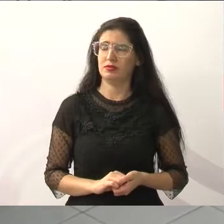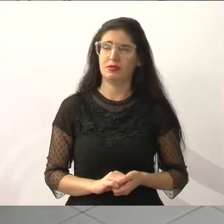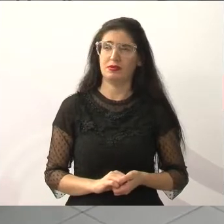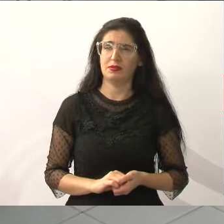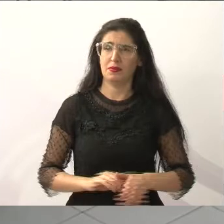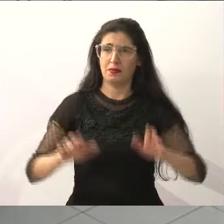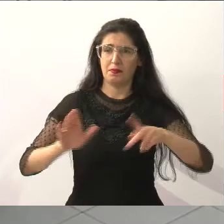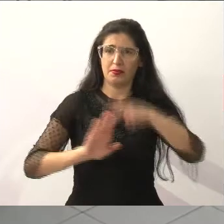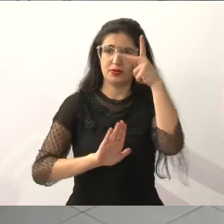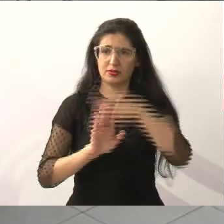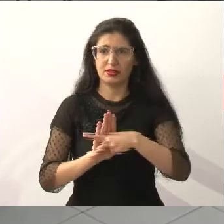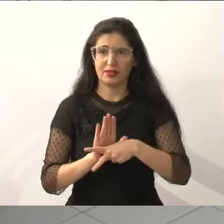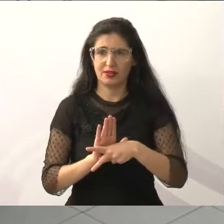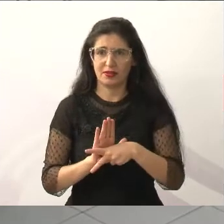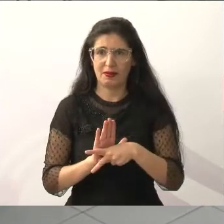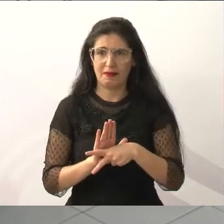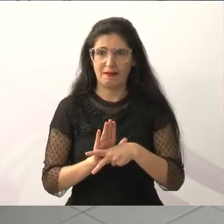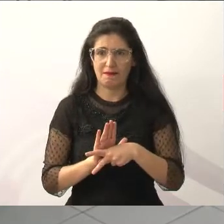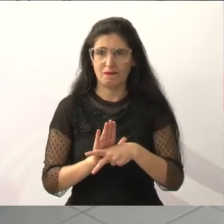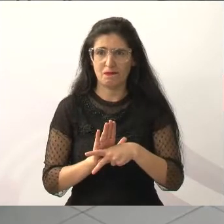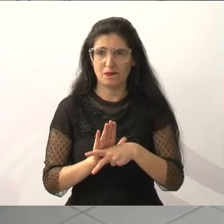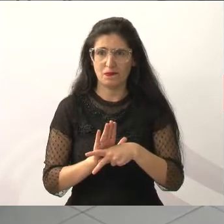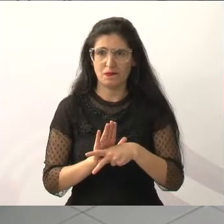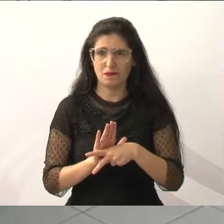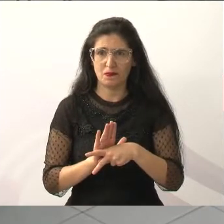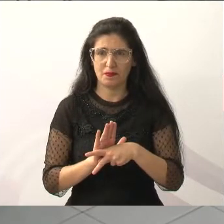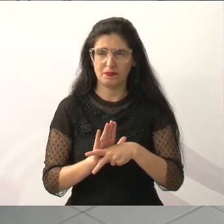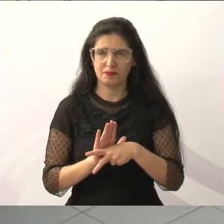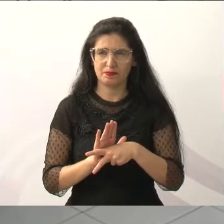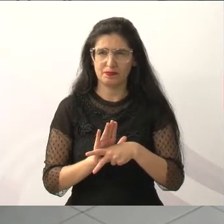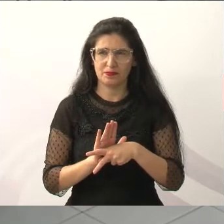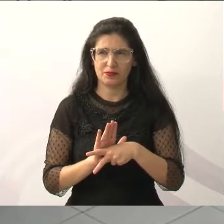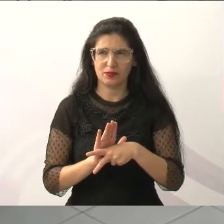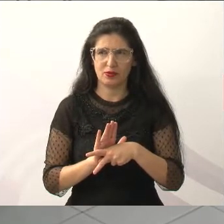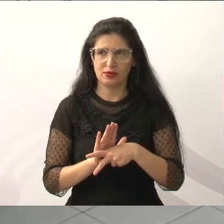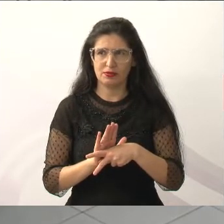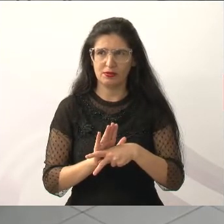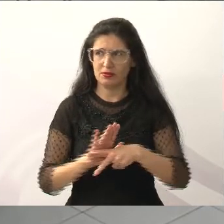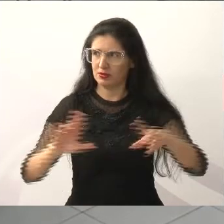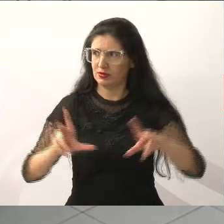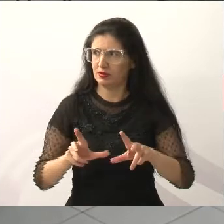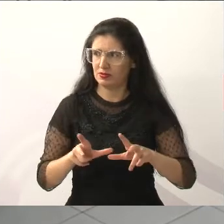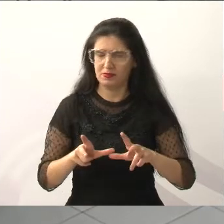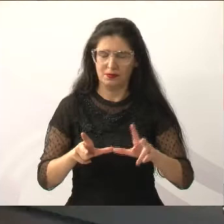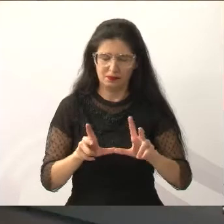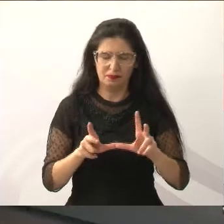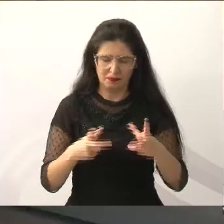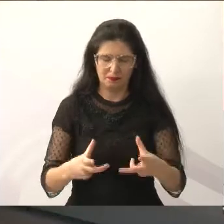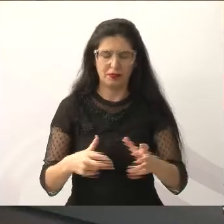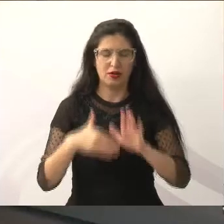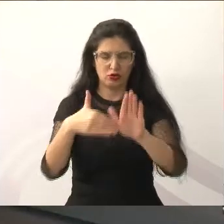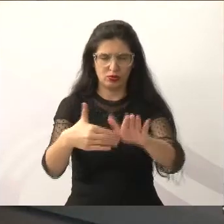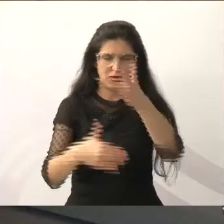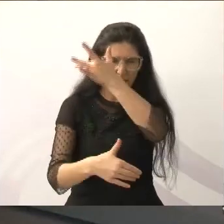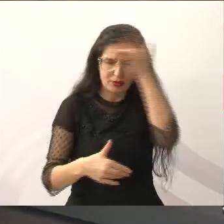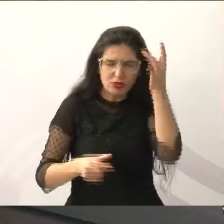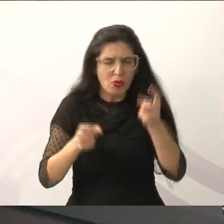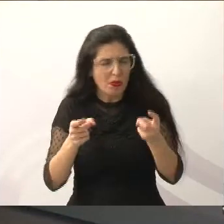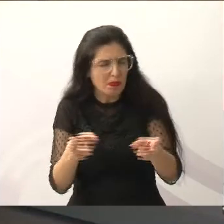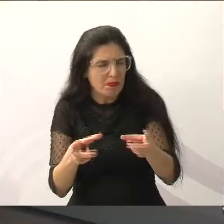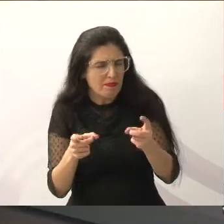que é um projeto bem bacana também, vem ajudar aí os camelôs